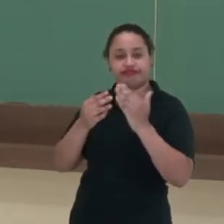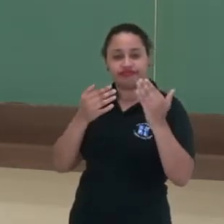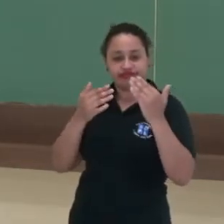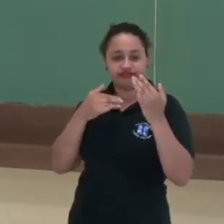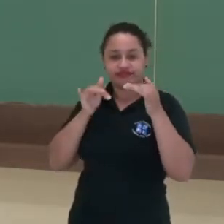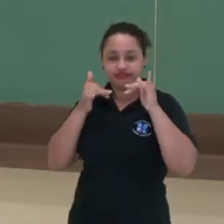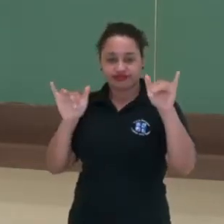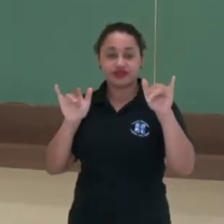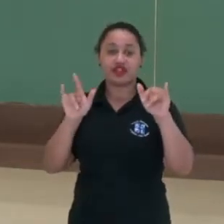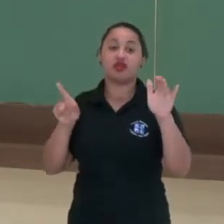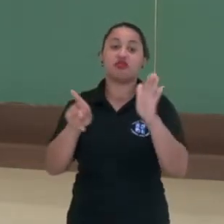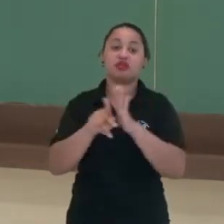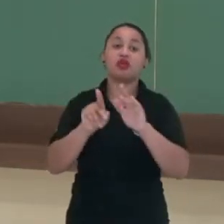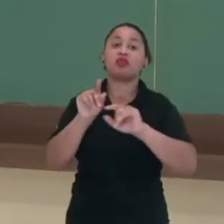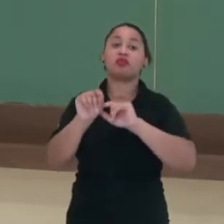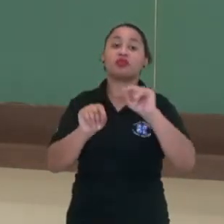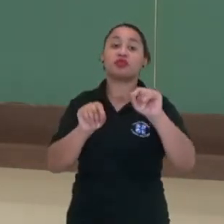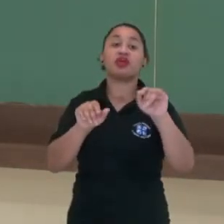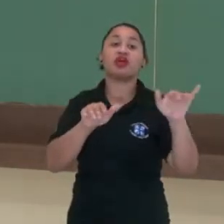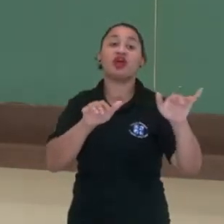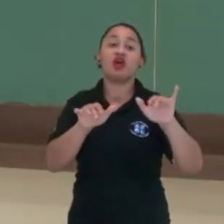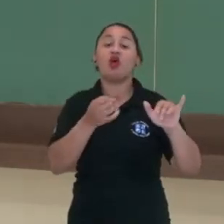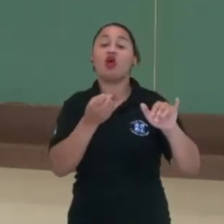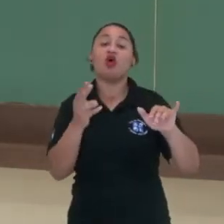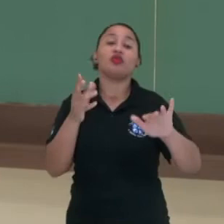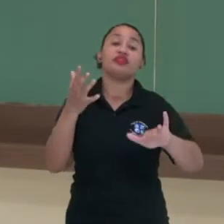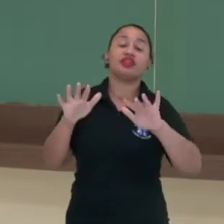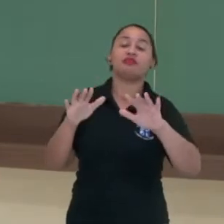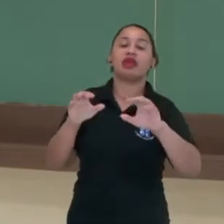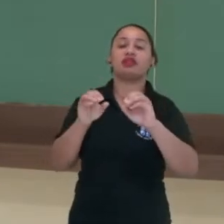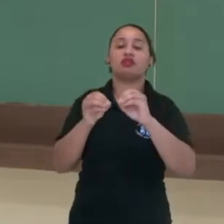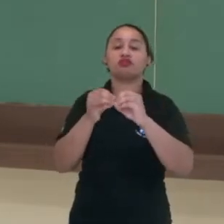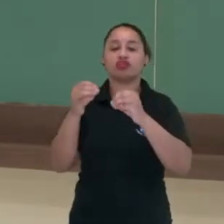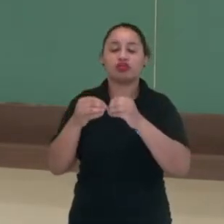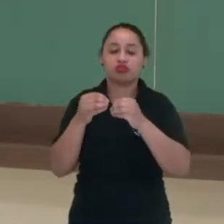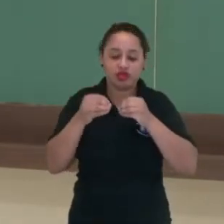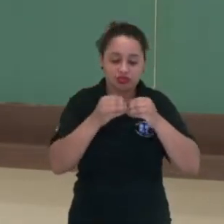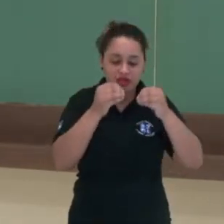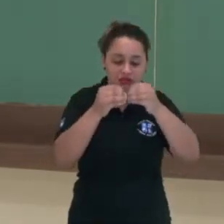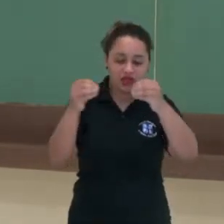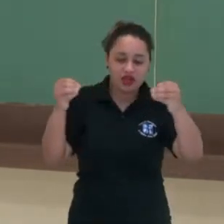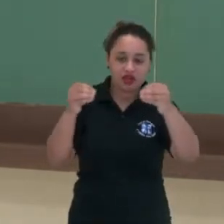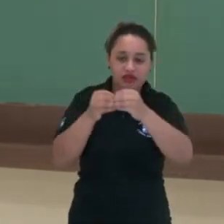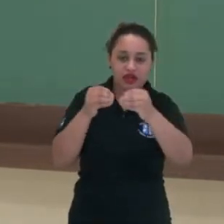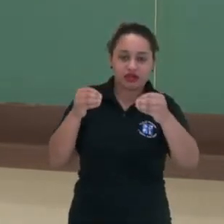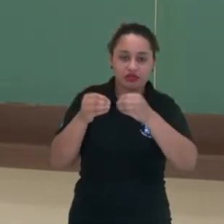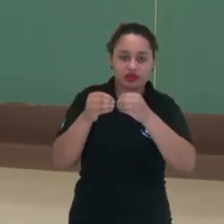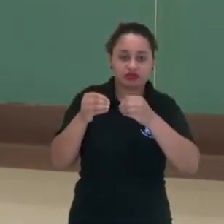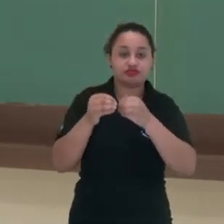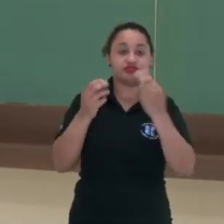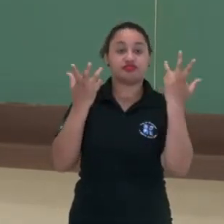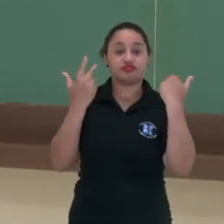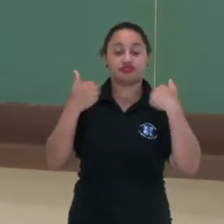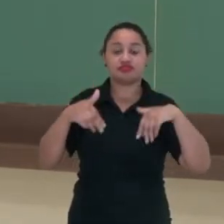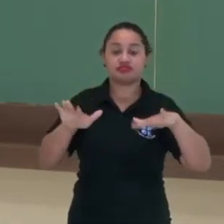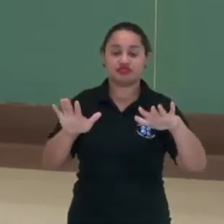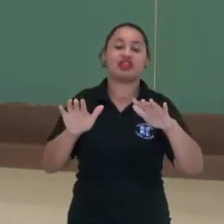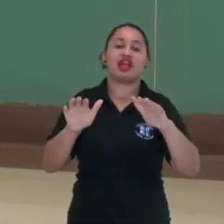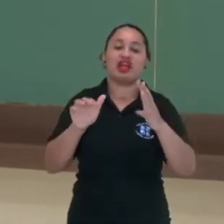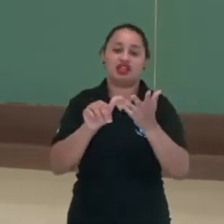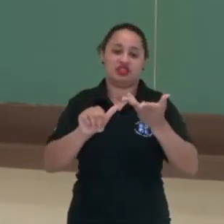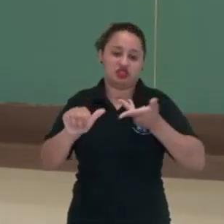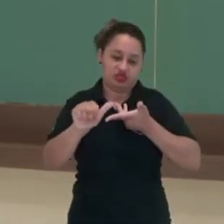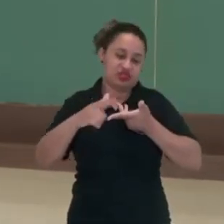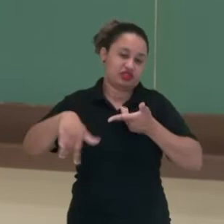está associada ao movimento ou grau de agitação das partículas. Olha, as partículas na natureza, as substâncias